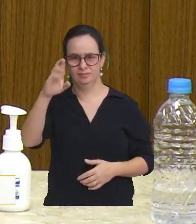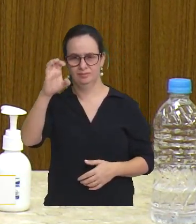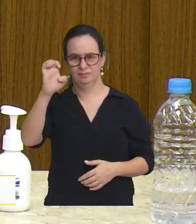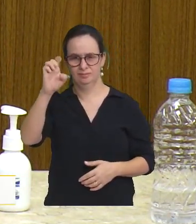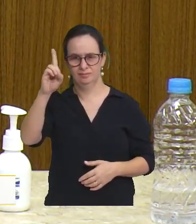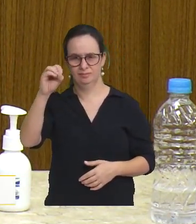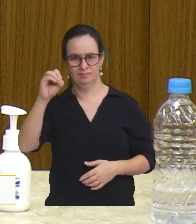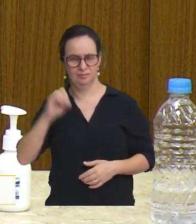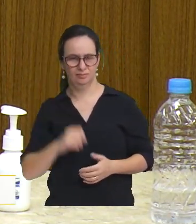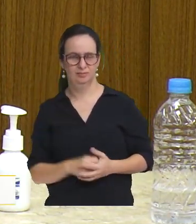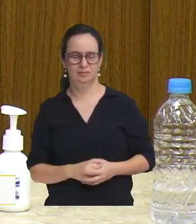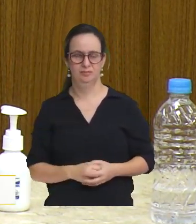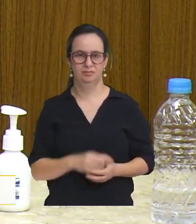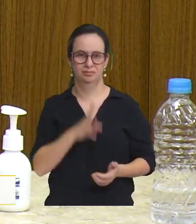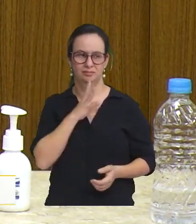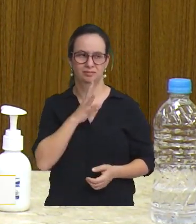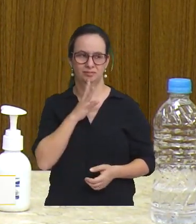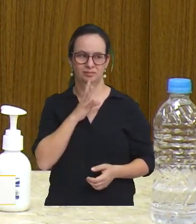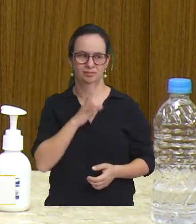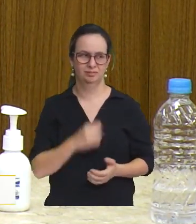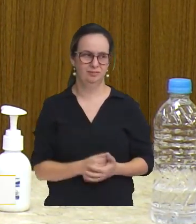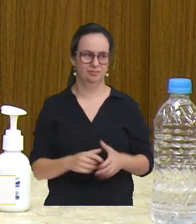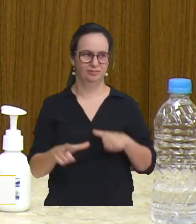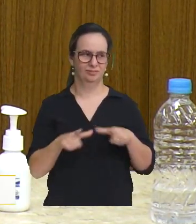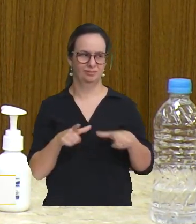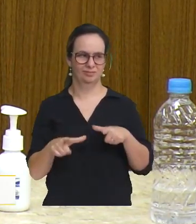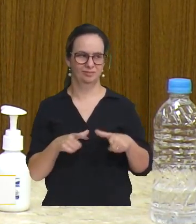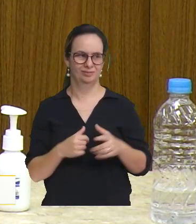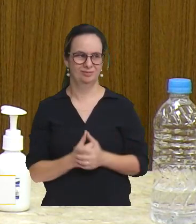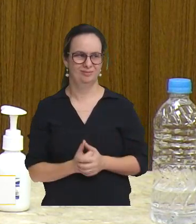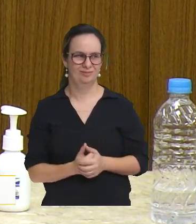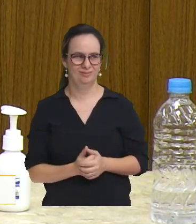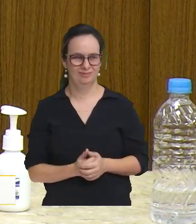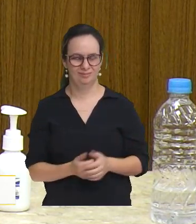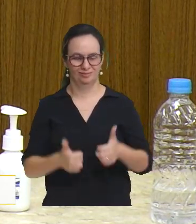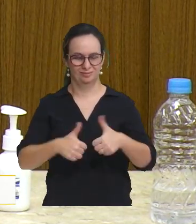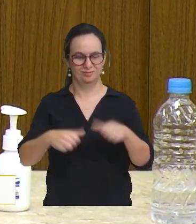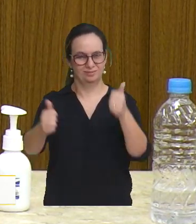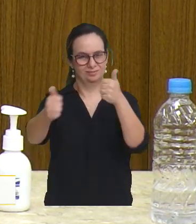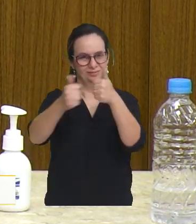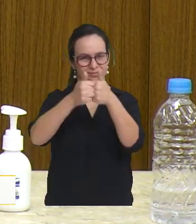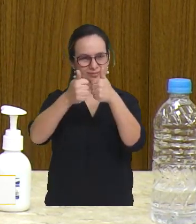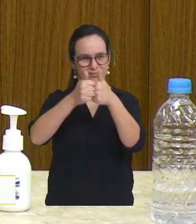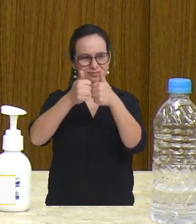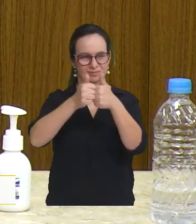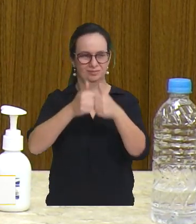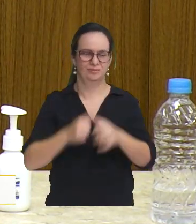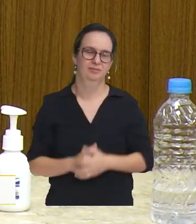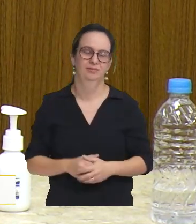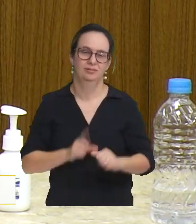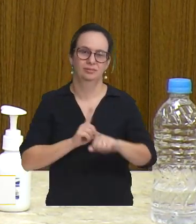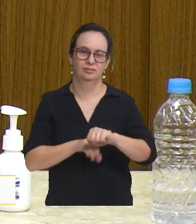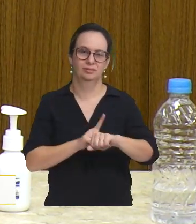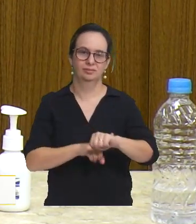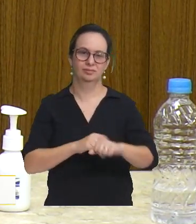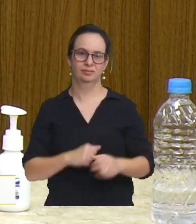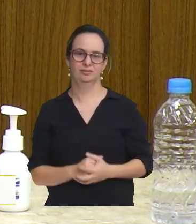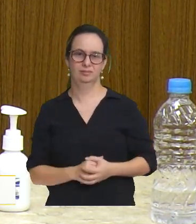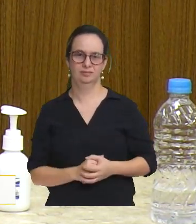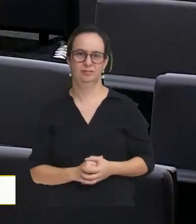servidor da autarquia, e aí nós tivemos uma relação mais íntima, mais afetuosa por algum período, e eu